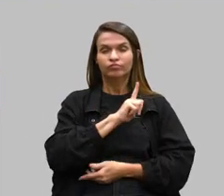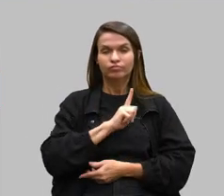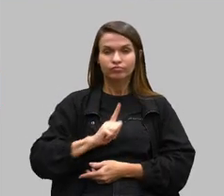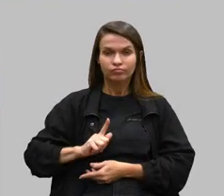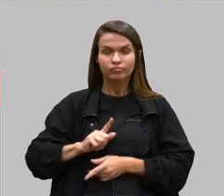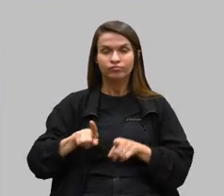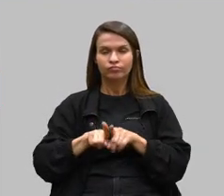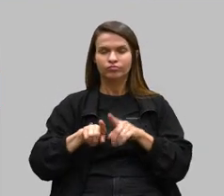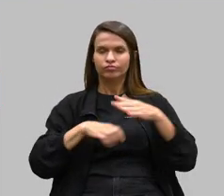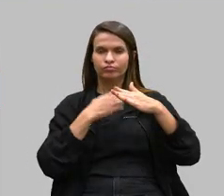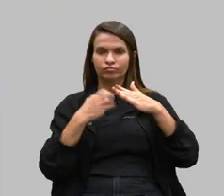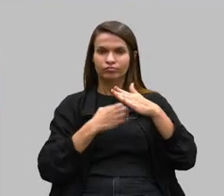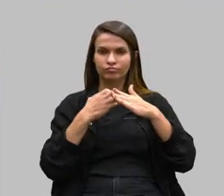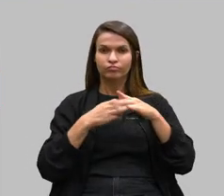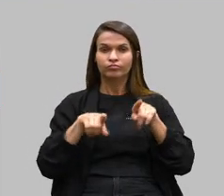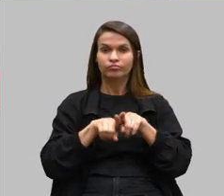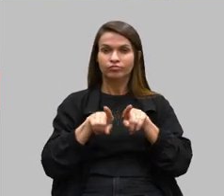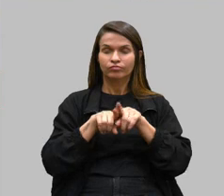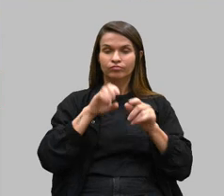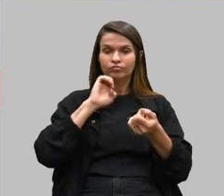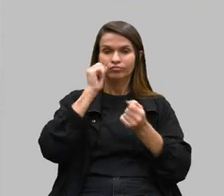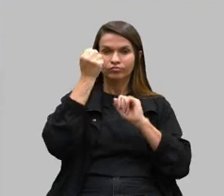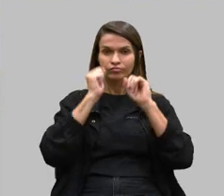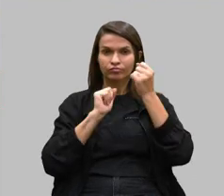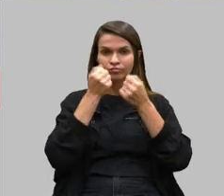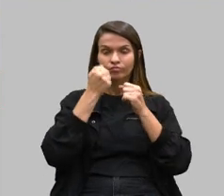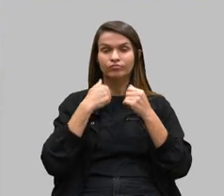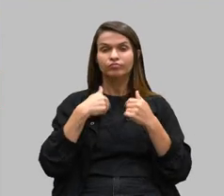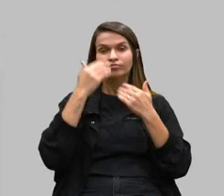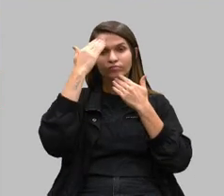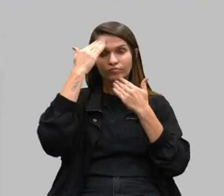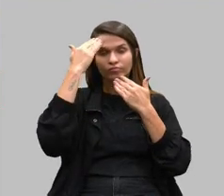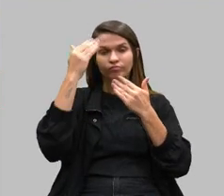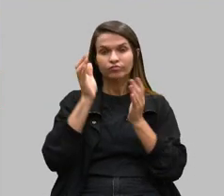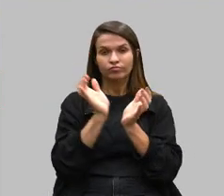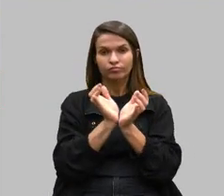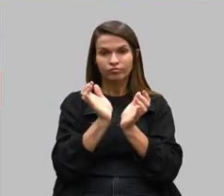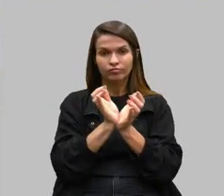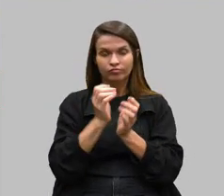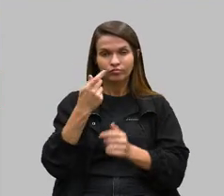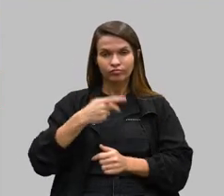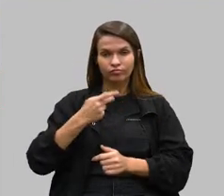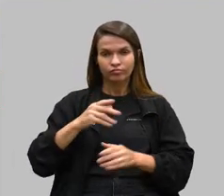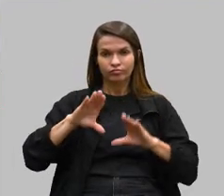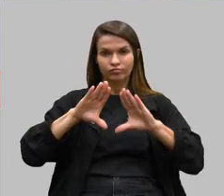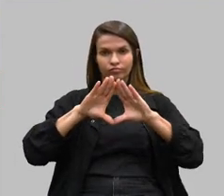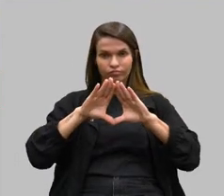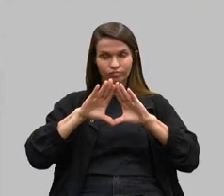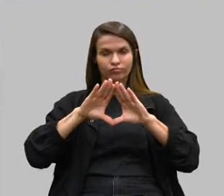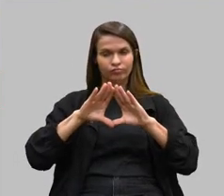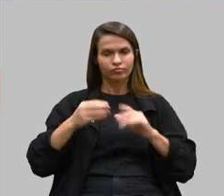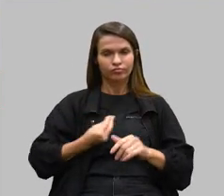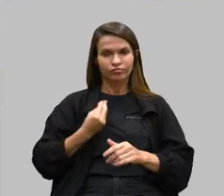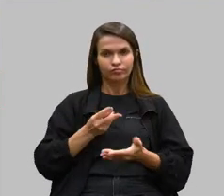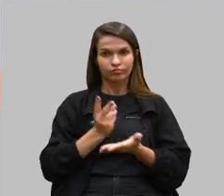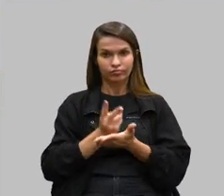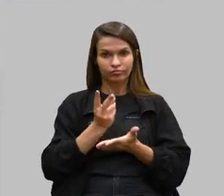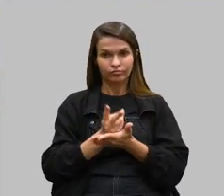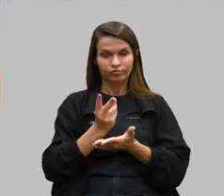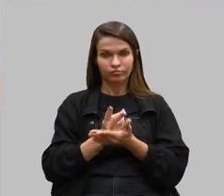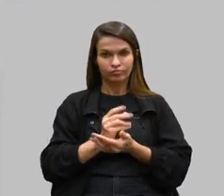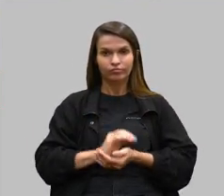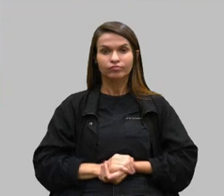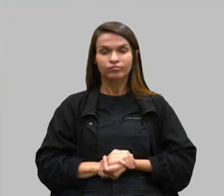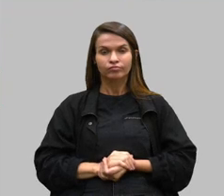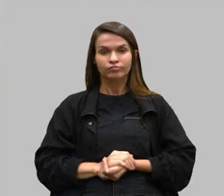concessionárias e da Indústria meu agradecimento à equipe dessa casa que esteve sempre presente o